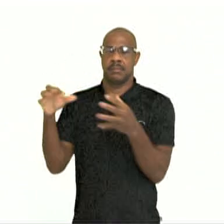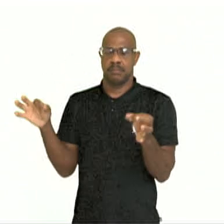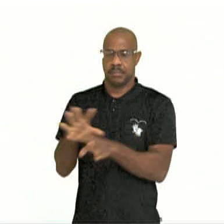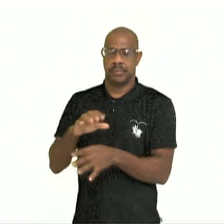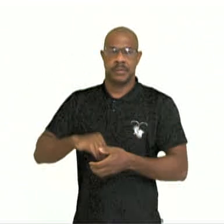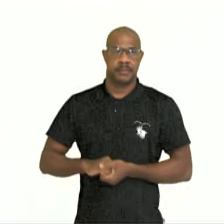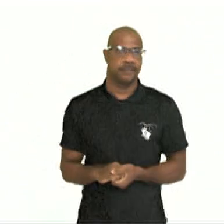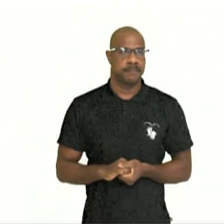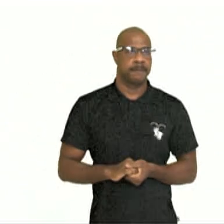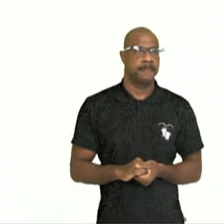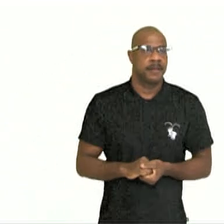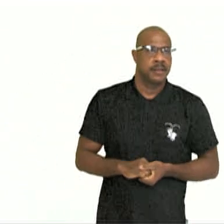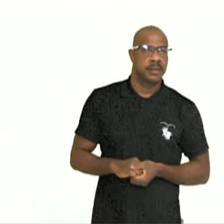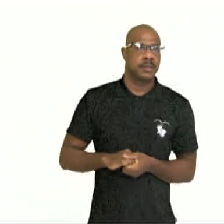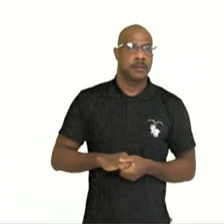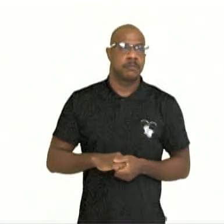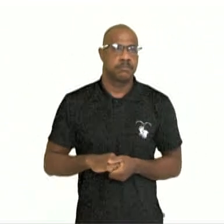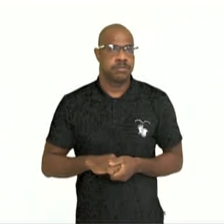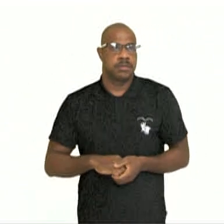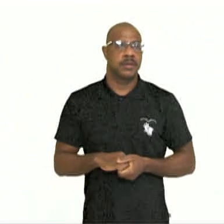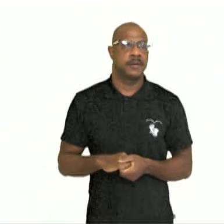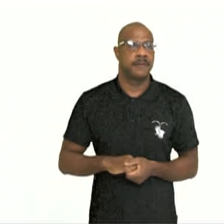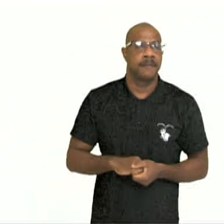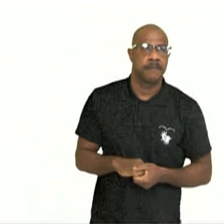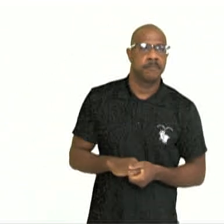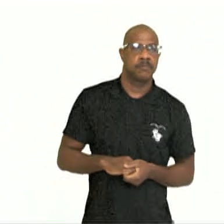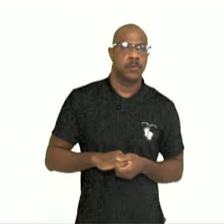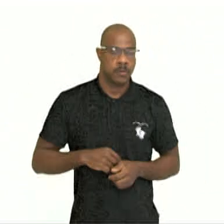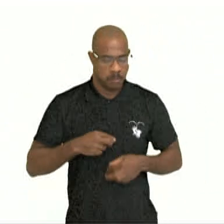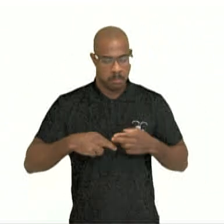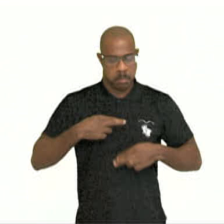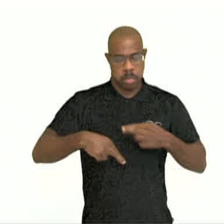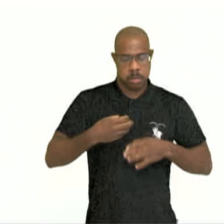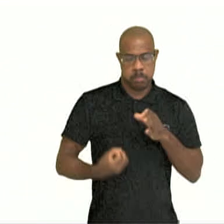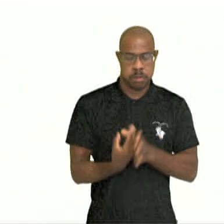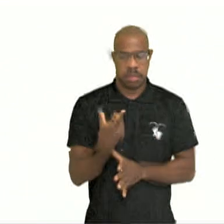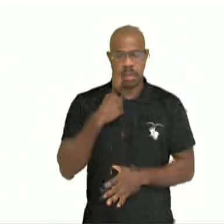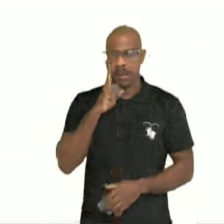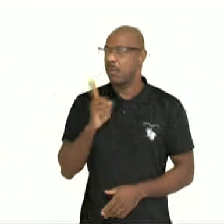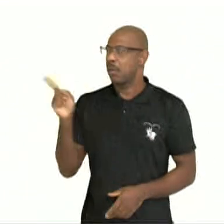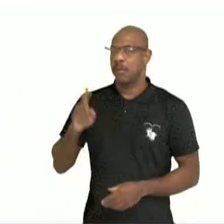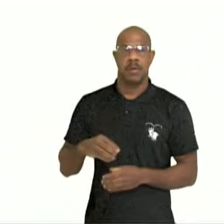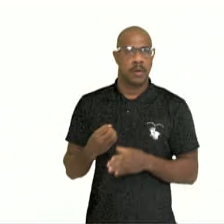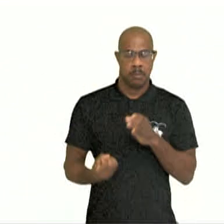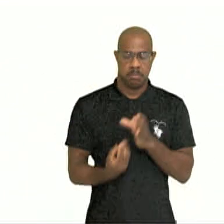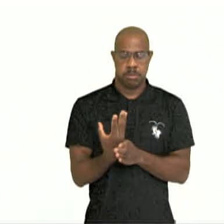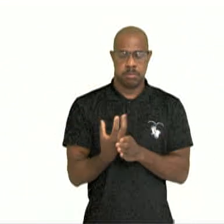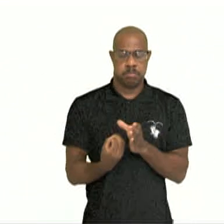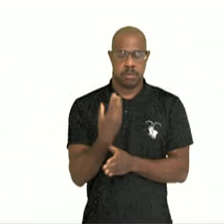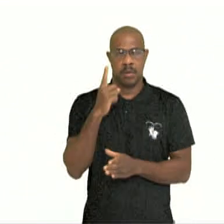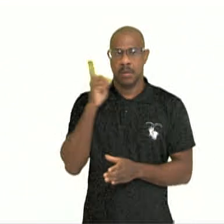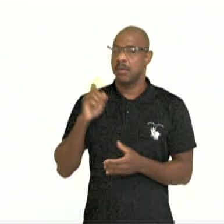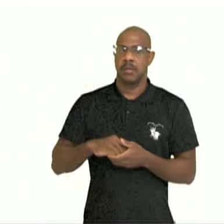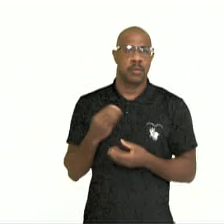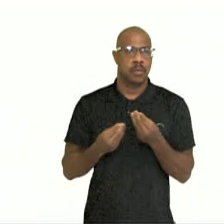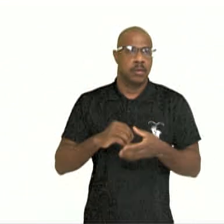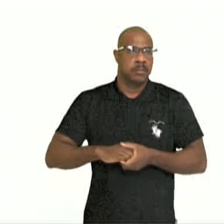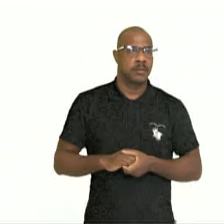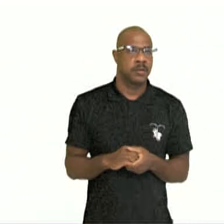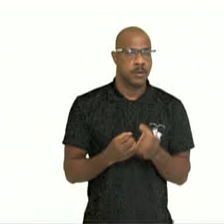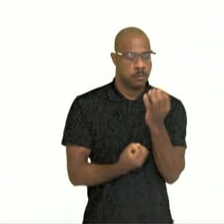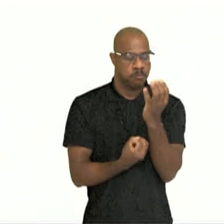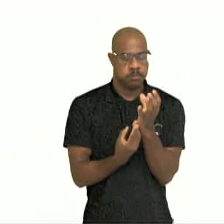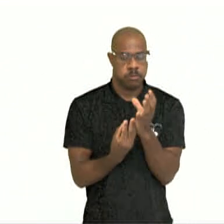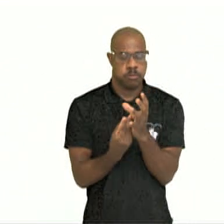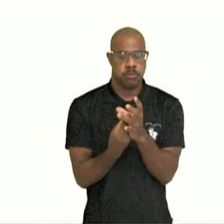à reprodução, então no verso dessas folhas nós encontramos esses soros. Esses soros ou soros, né, são